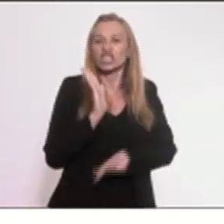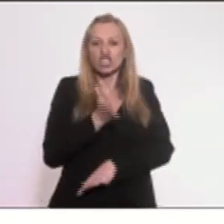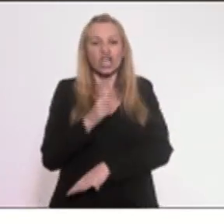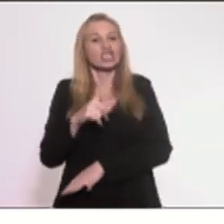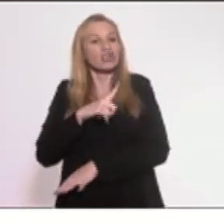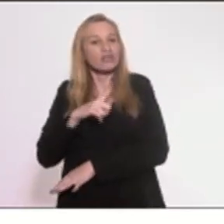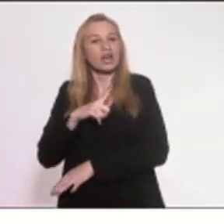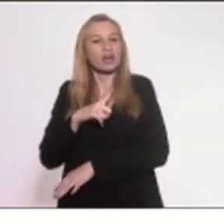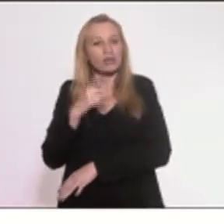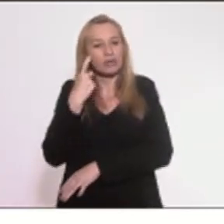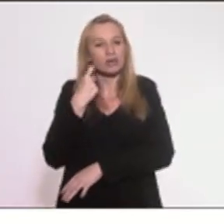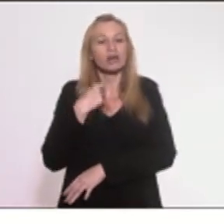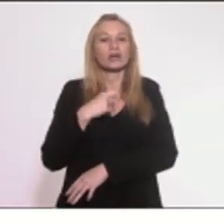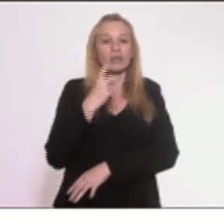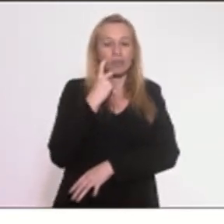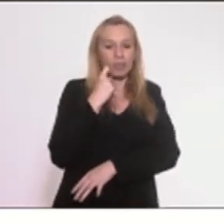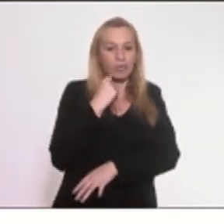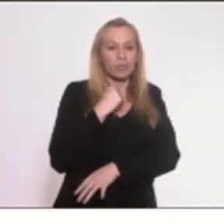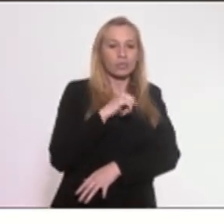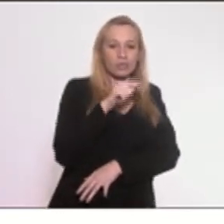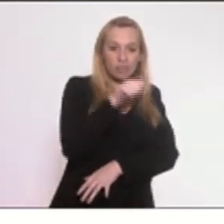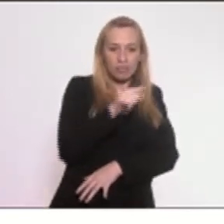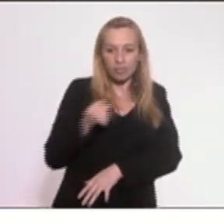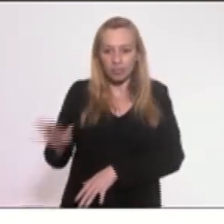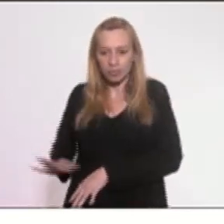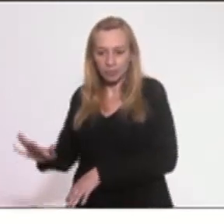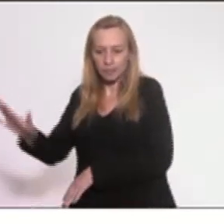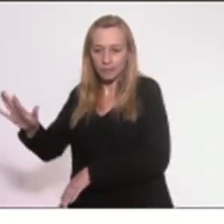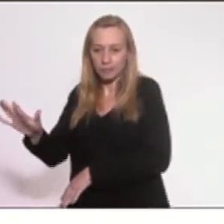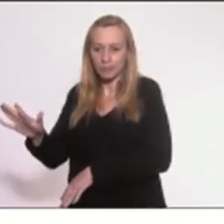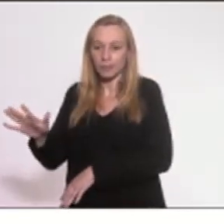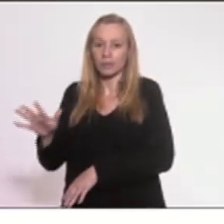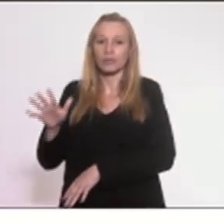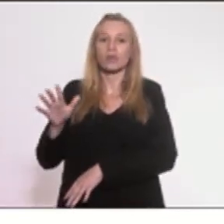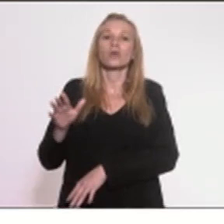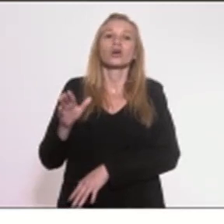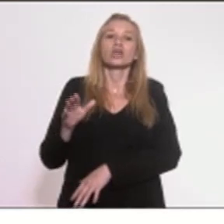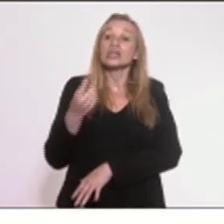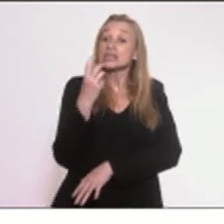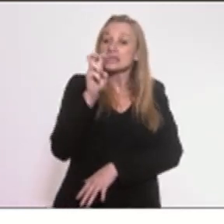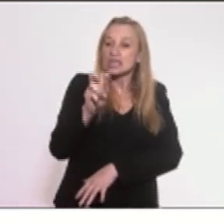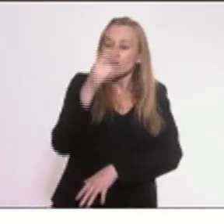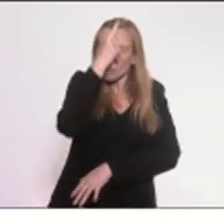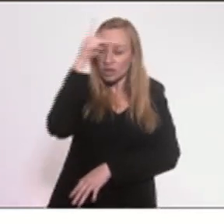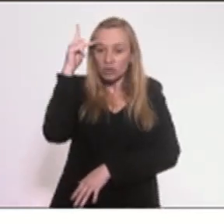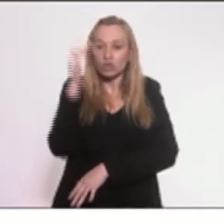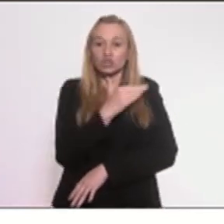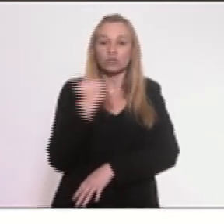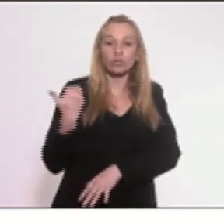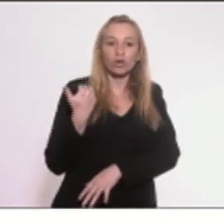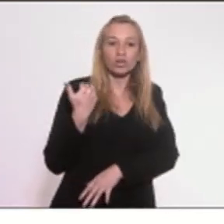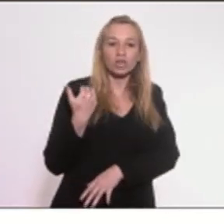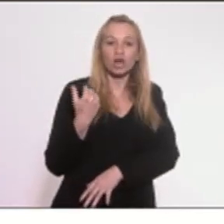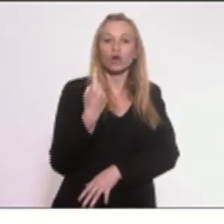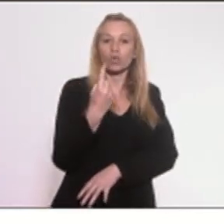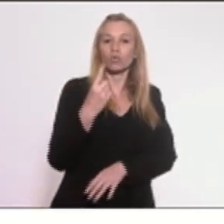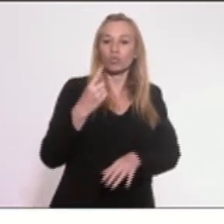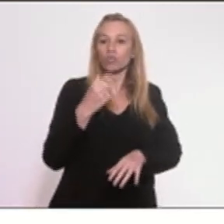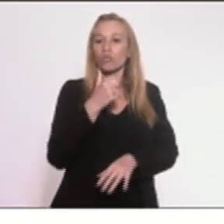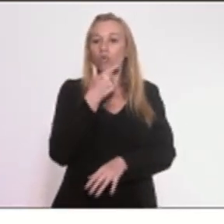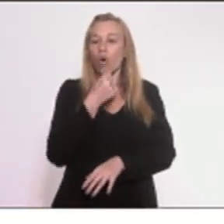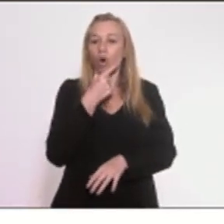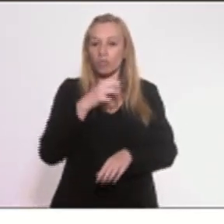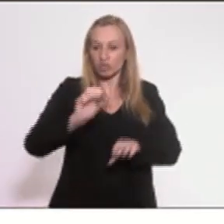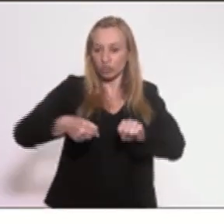tiveram lá no Complexo do Alemão 5 pessoas mortas, entre elas um mototáxi.